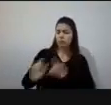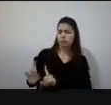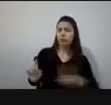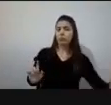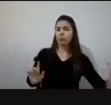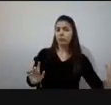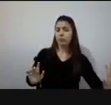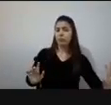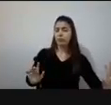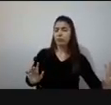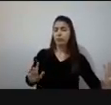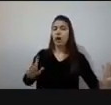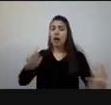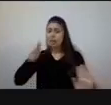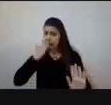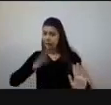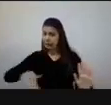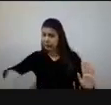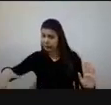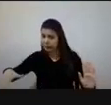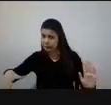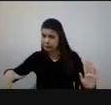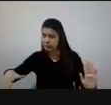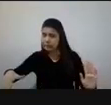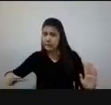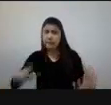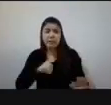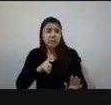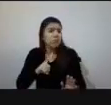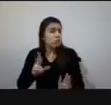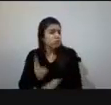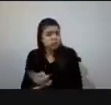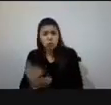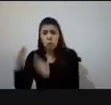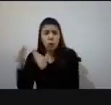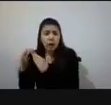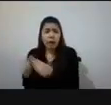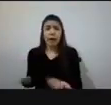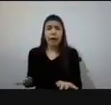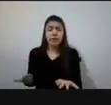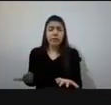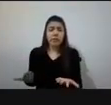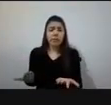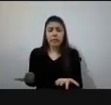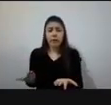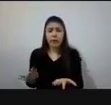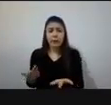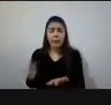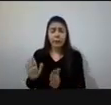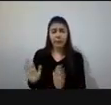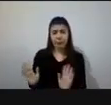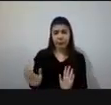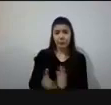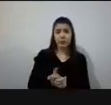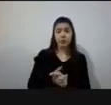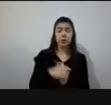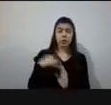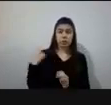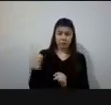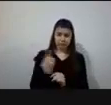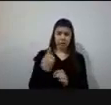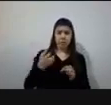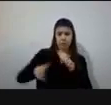ficamos, de alguns anos para cá, no holofote. Então, de repente, alguém não gosta da minha decisão, vai lá numa rede social e me